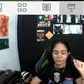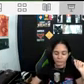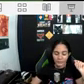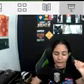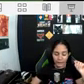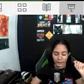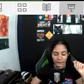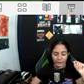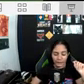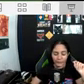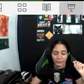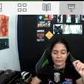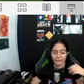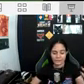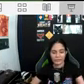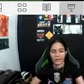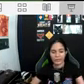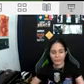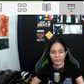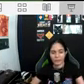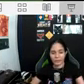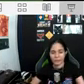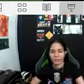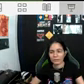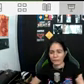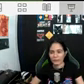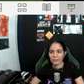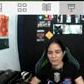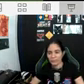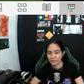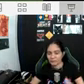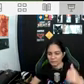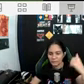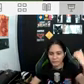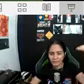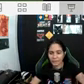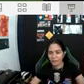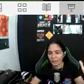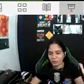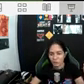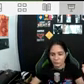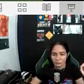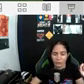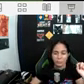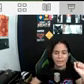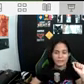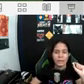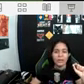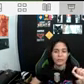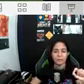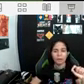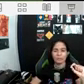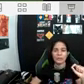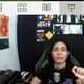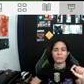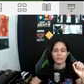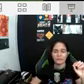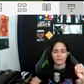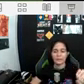tempo e você sabe que você coletou desde crianças até idosos, mas em